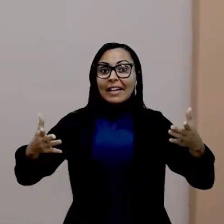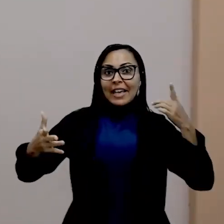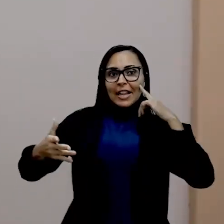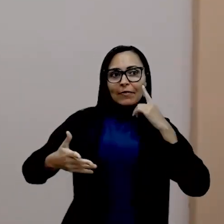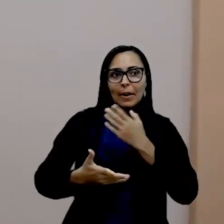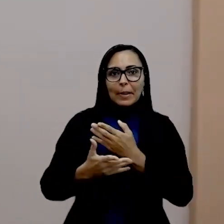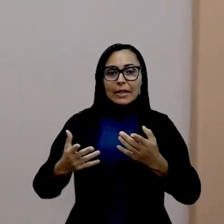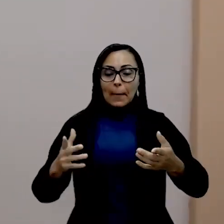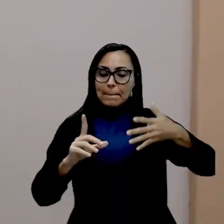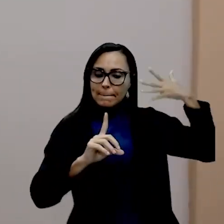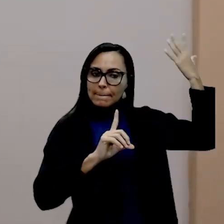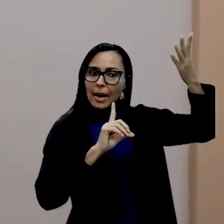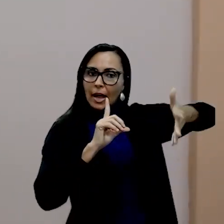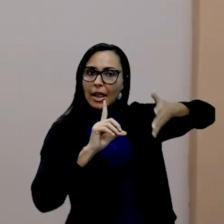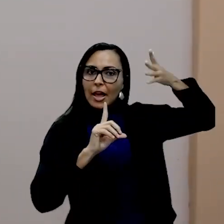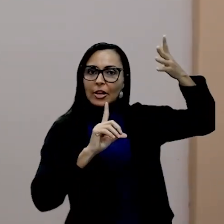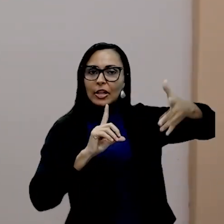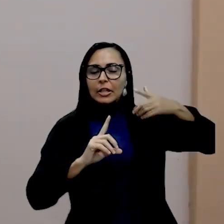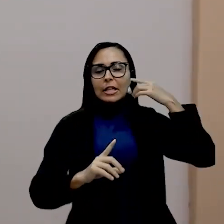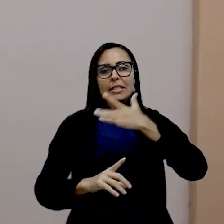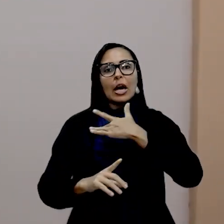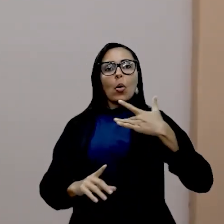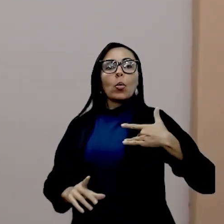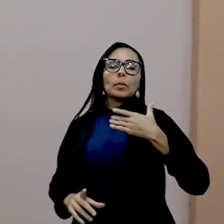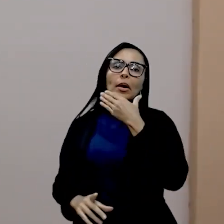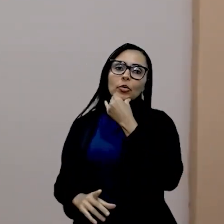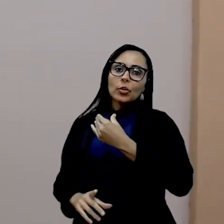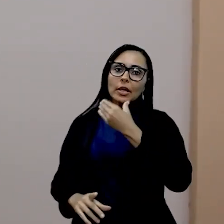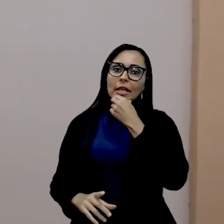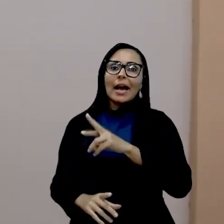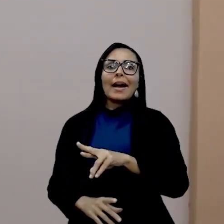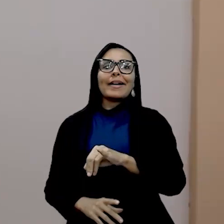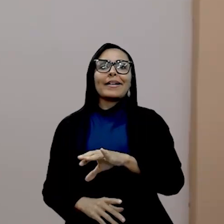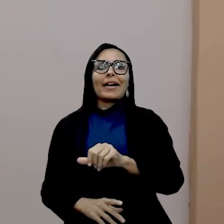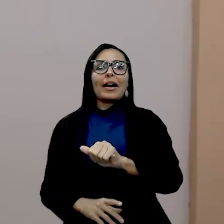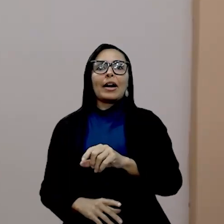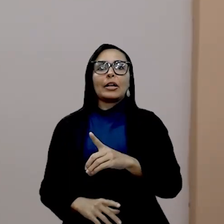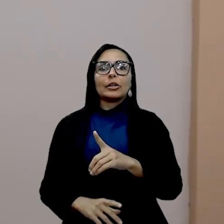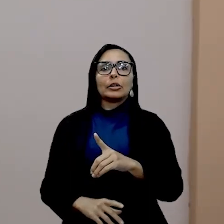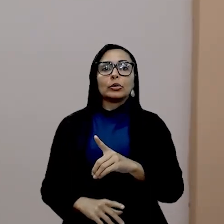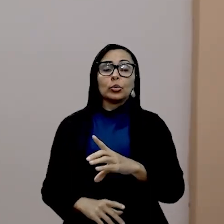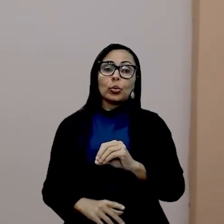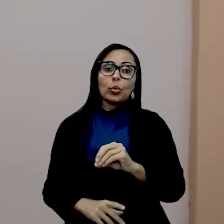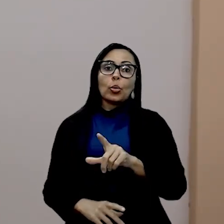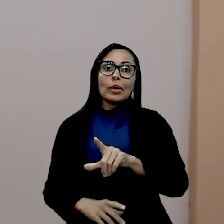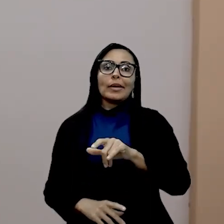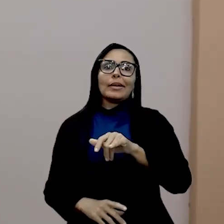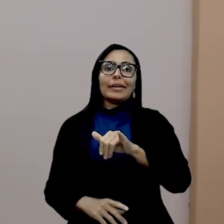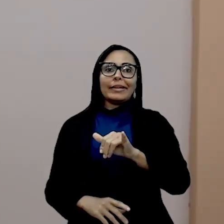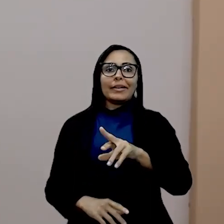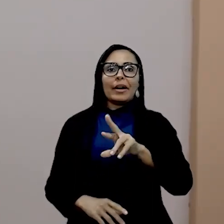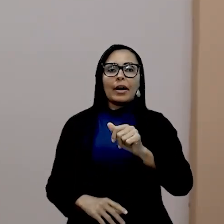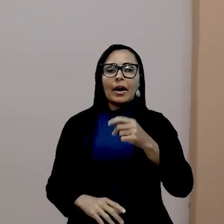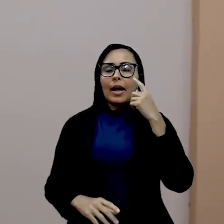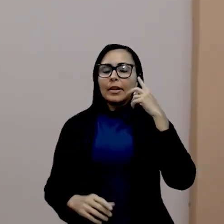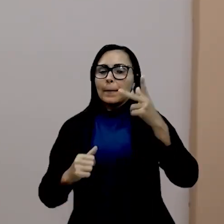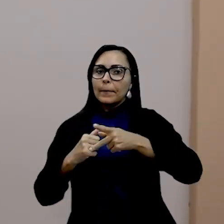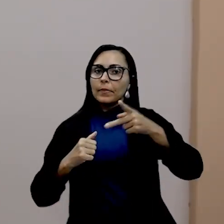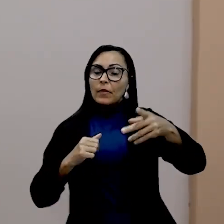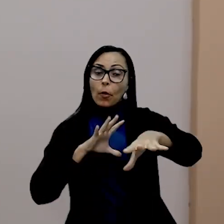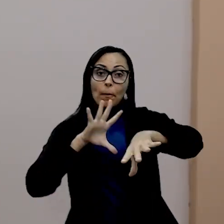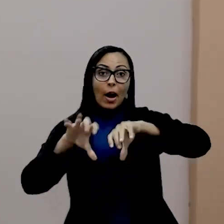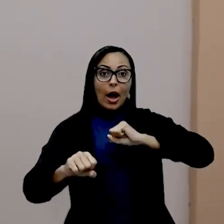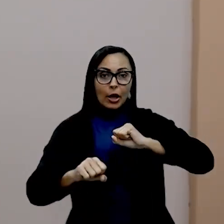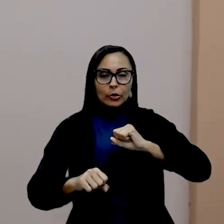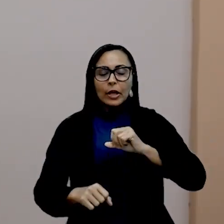a palestra de tema Saúde Masculina, Dr. Ricardo Lira, graduado pela UFPE, membro titular